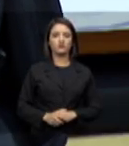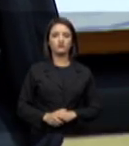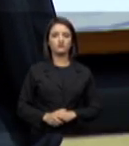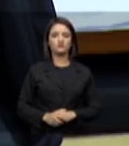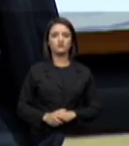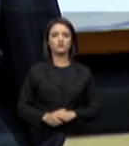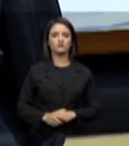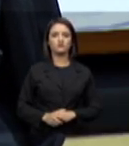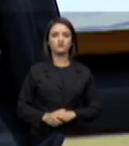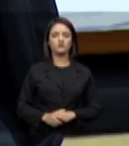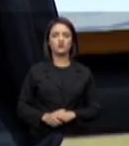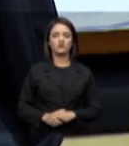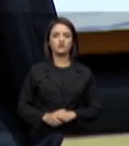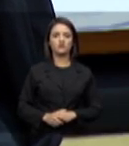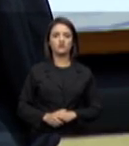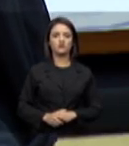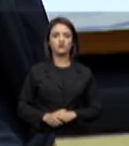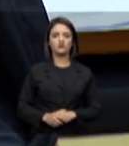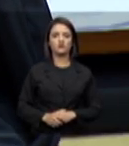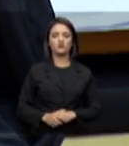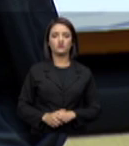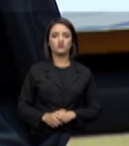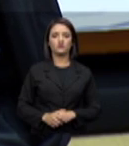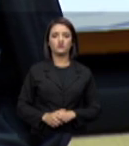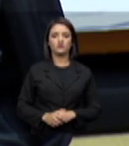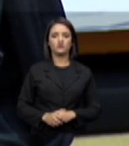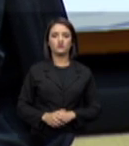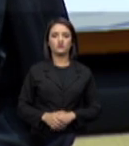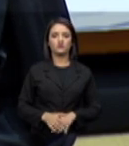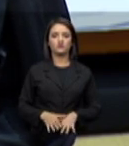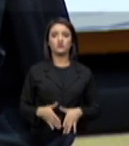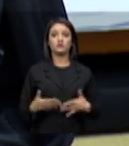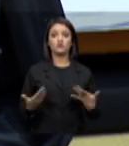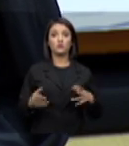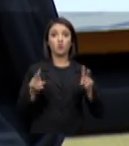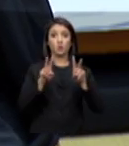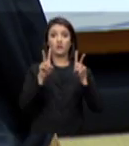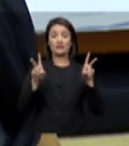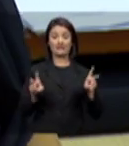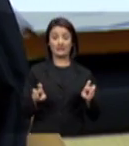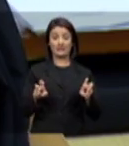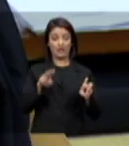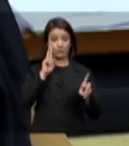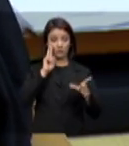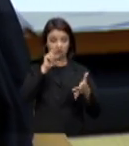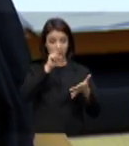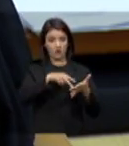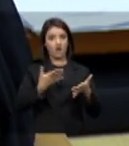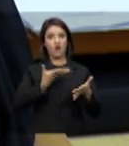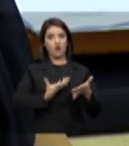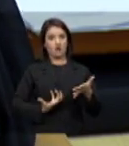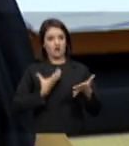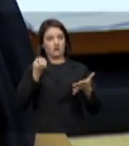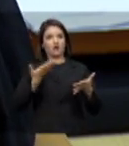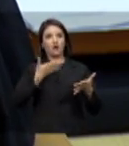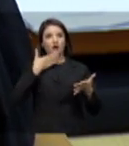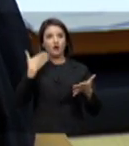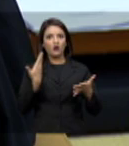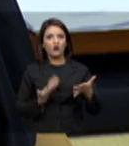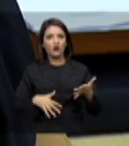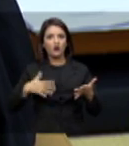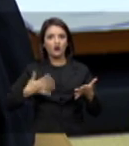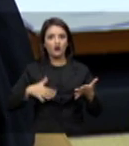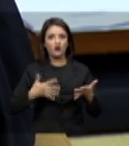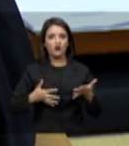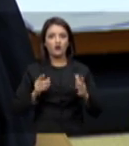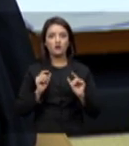presidentes o cabeçalho é um tanto quanto assustador também conta